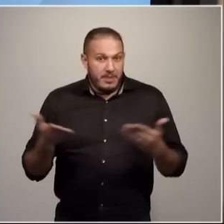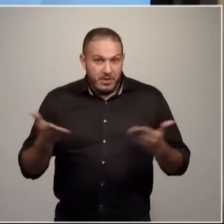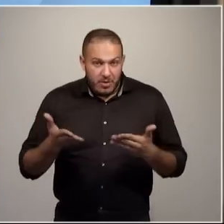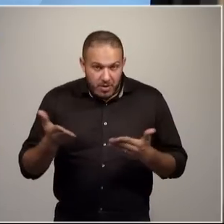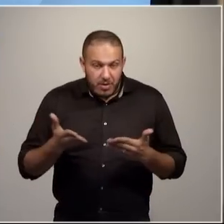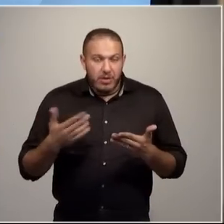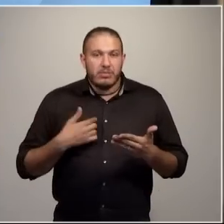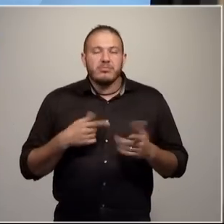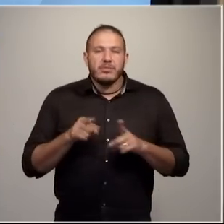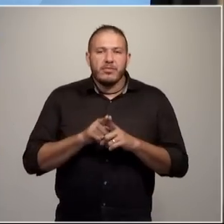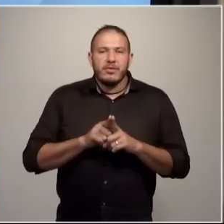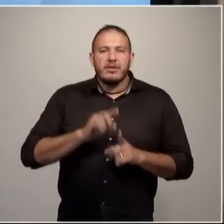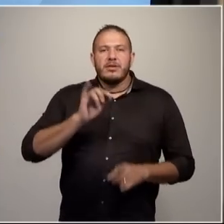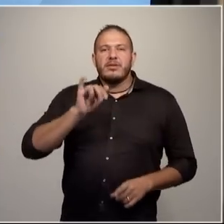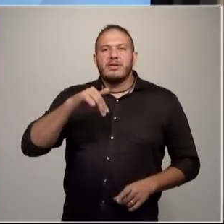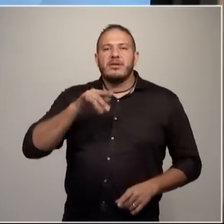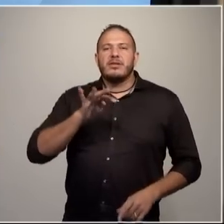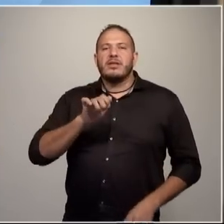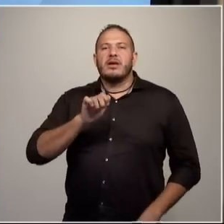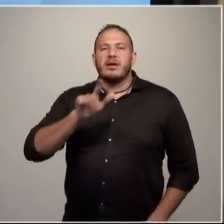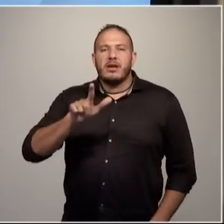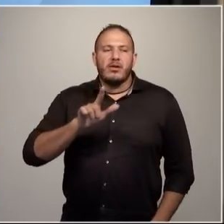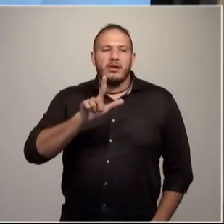a integral iterada.